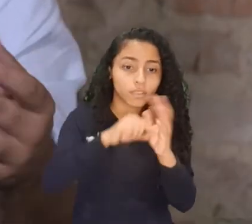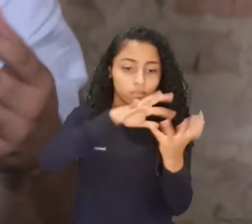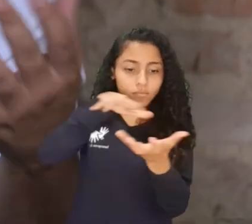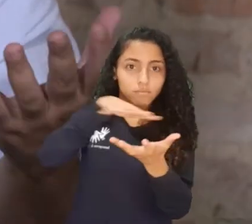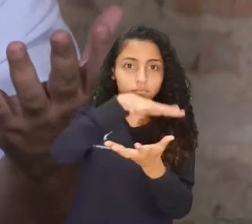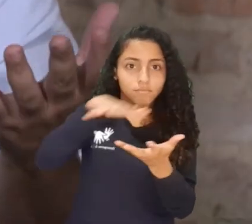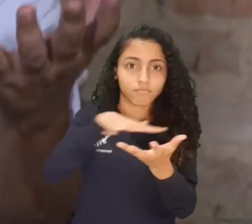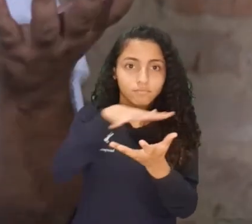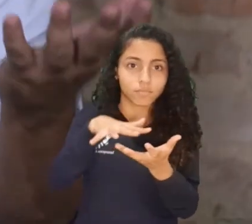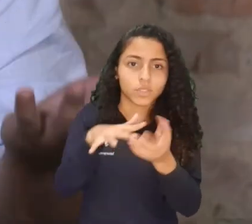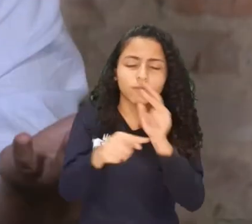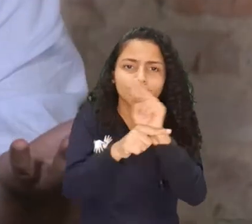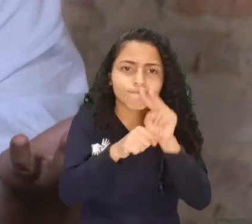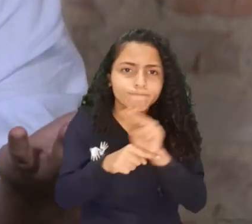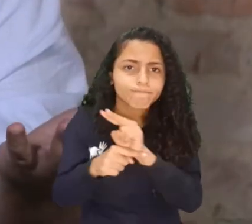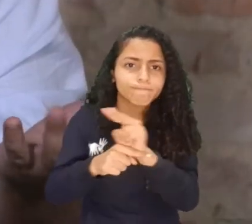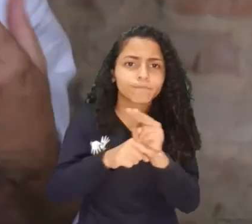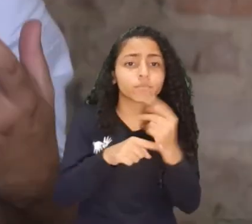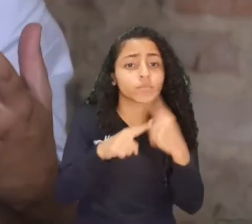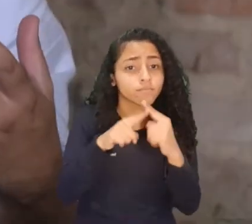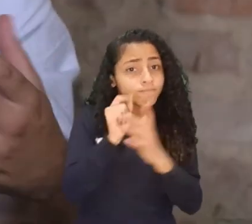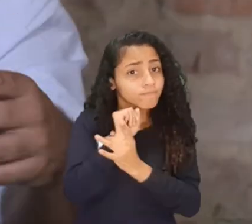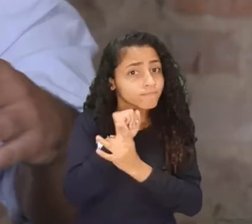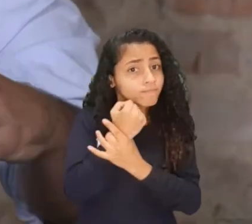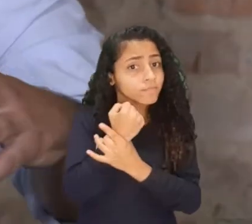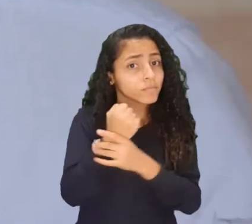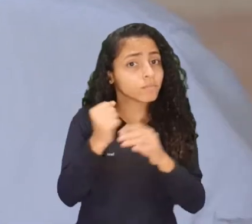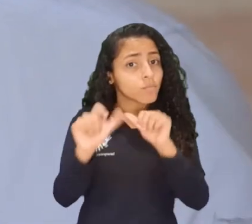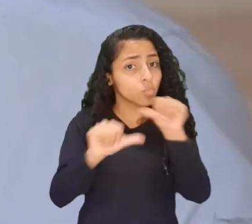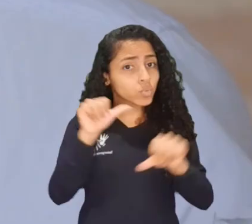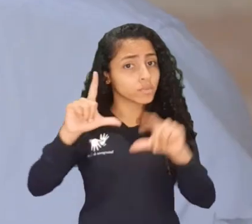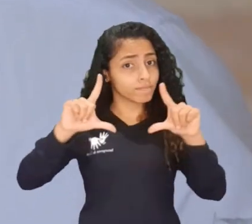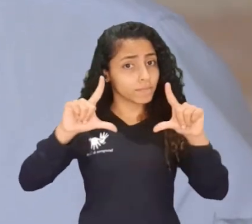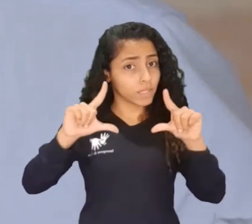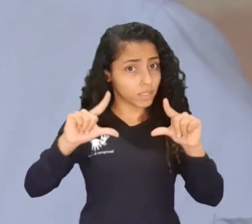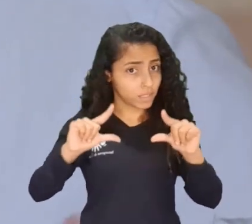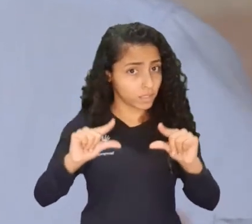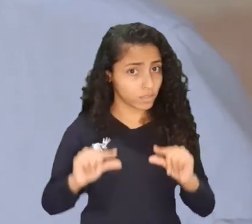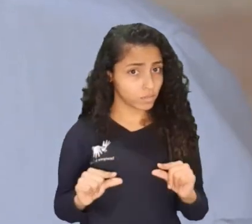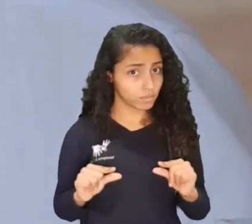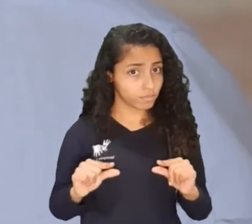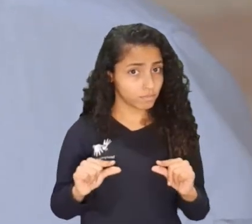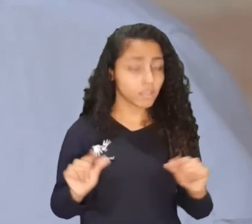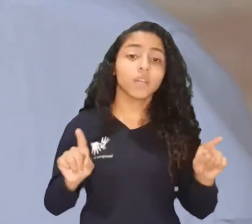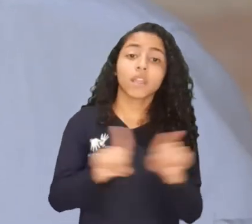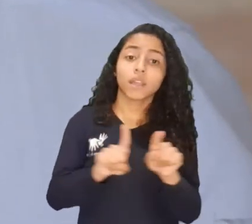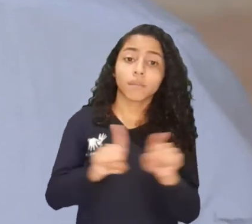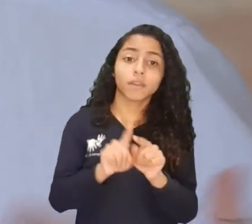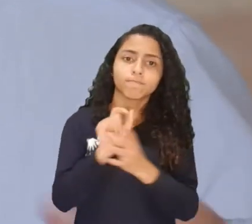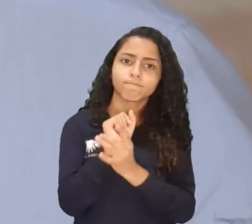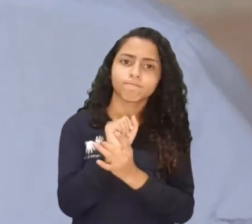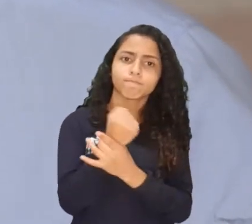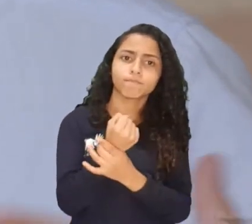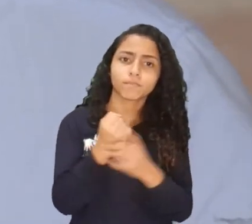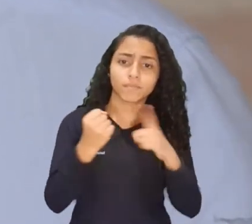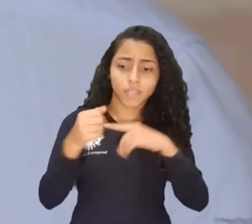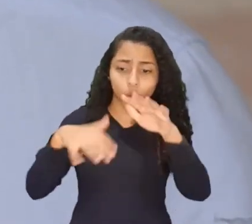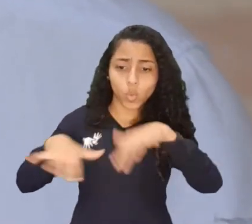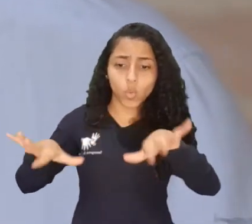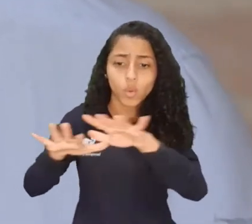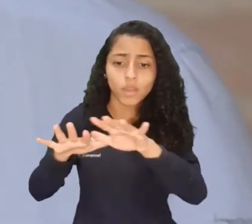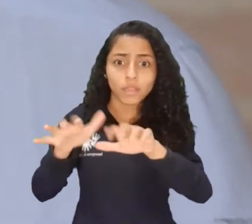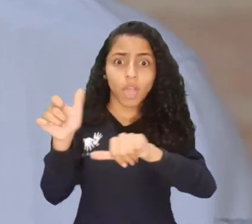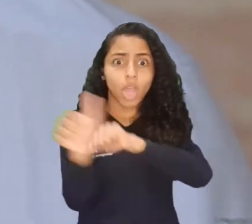quê? Isso garante menos mudanças, isso garante que eu tenho uma região menos transformada, que é mais capaz, pela